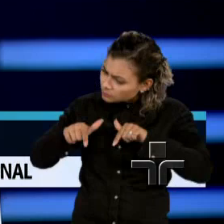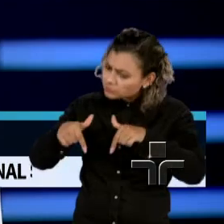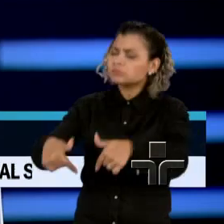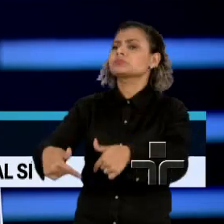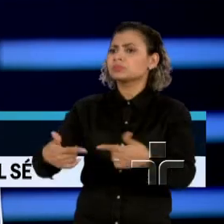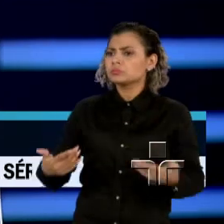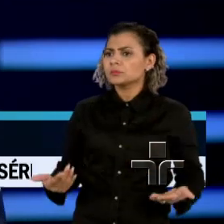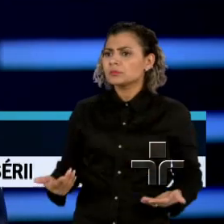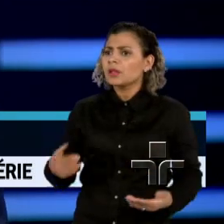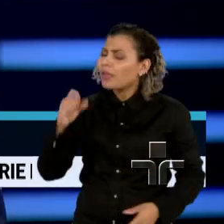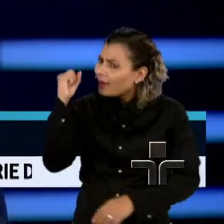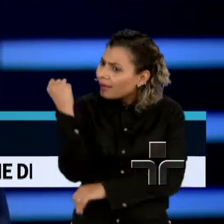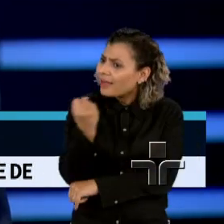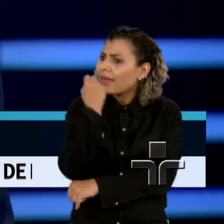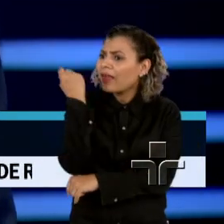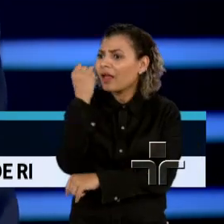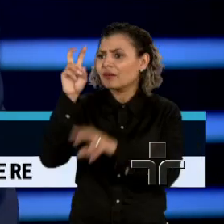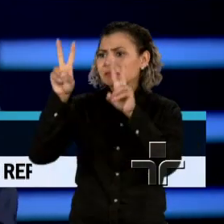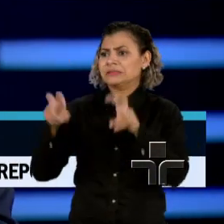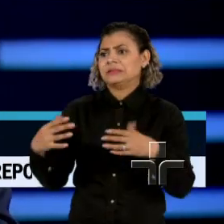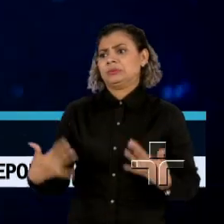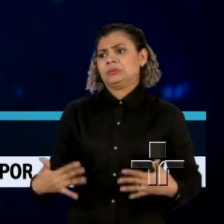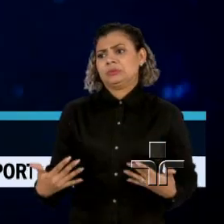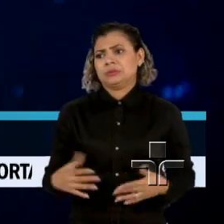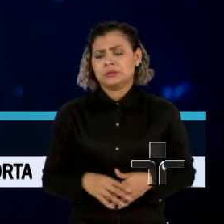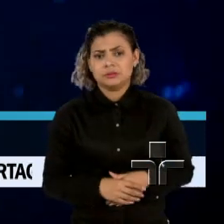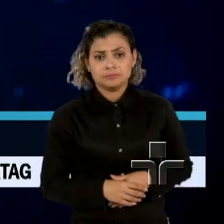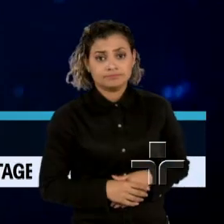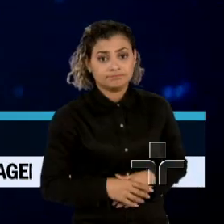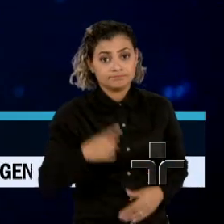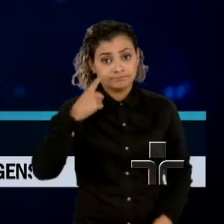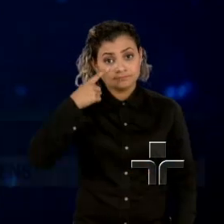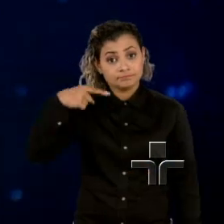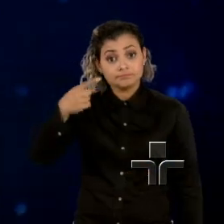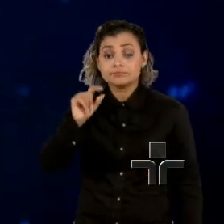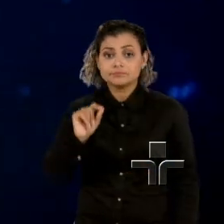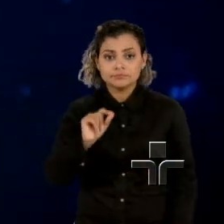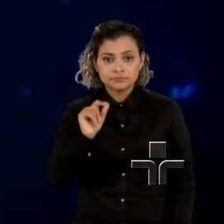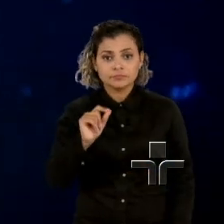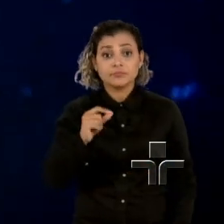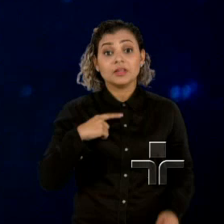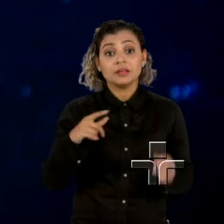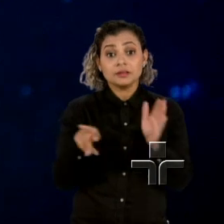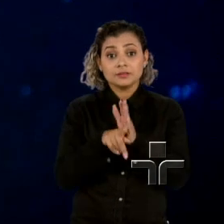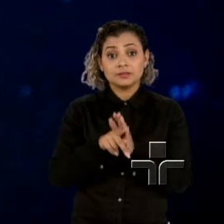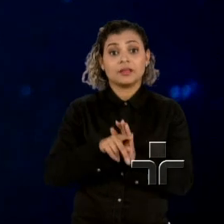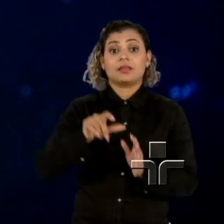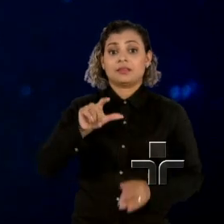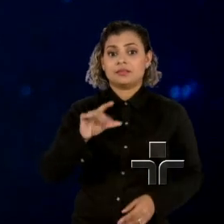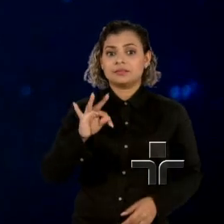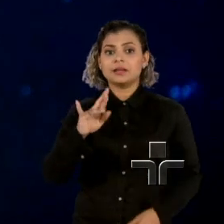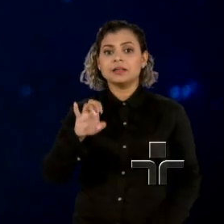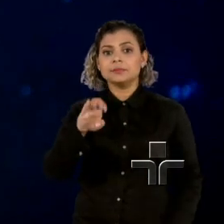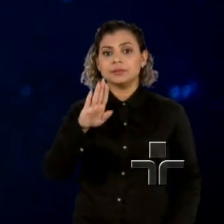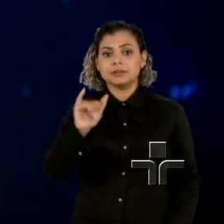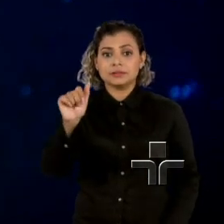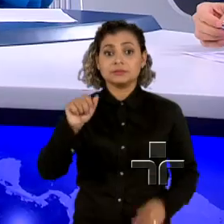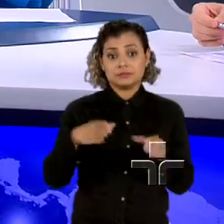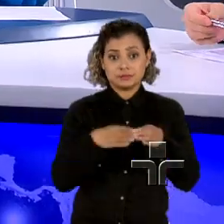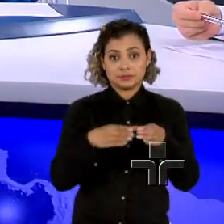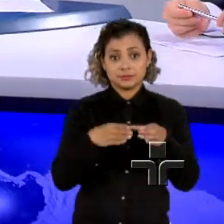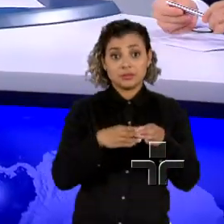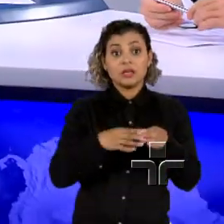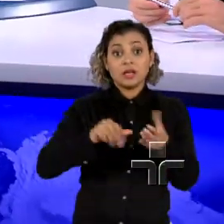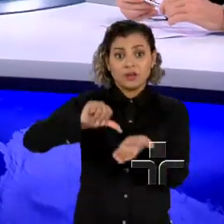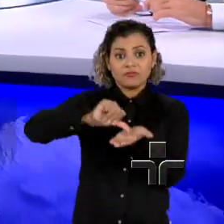político. Isso é gravíssimo do ponto de vista institucional. E veja a seguir, ataque do Talibã deixa 48 mortos no Afeganistão.